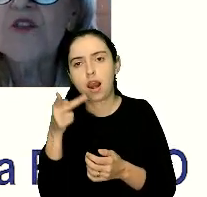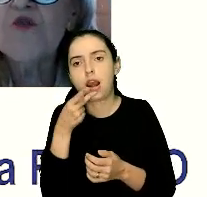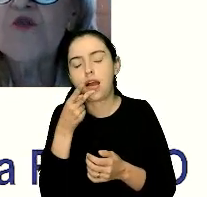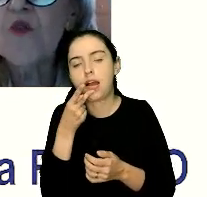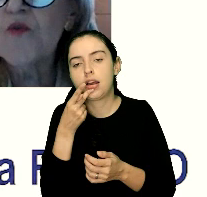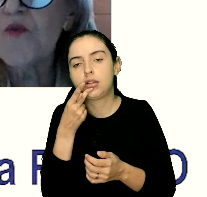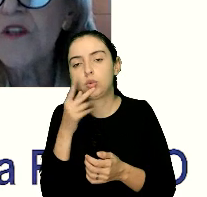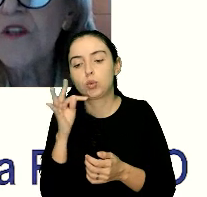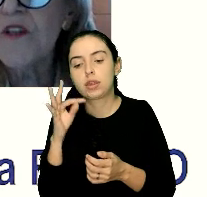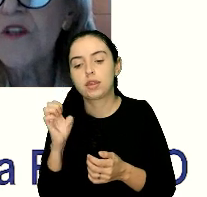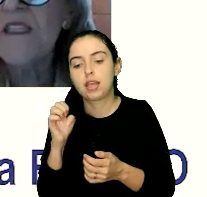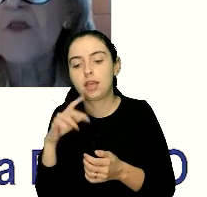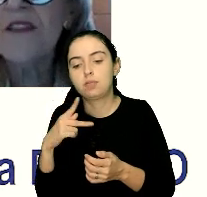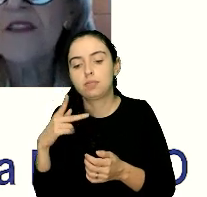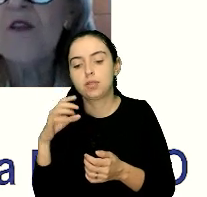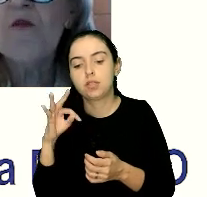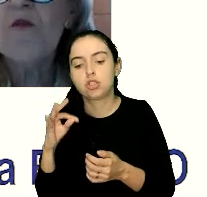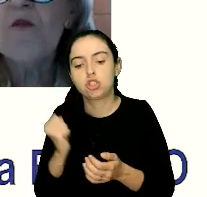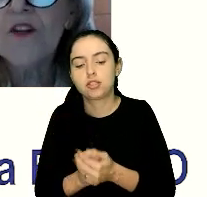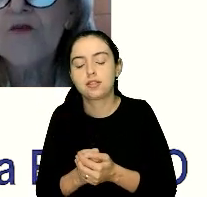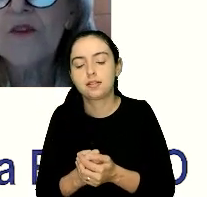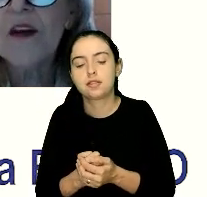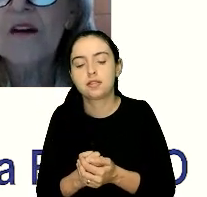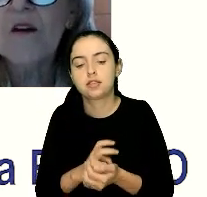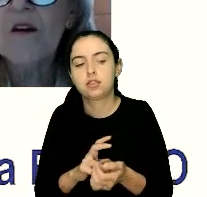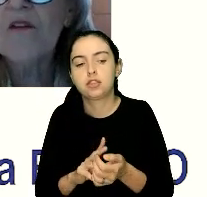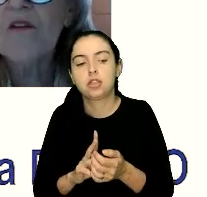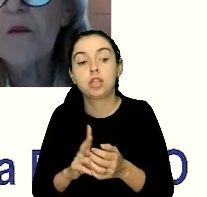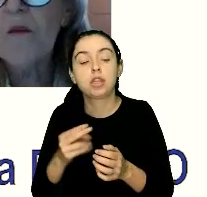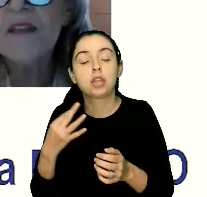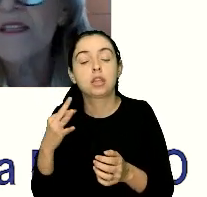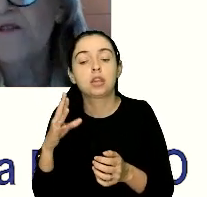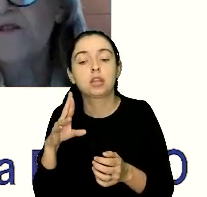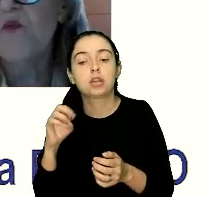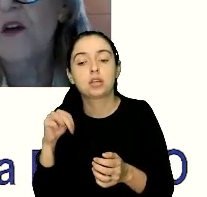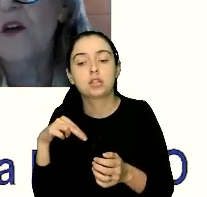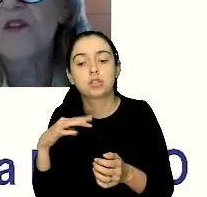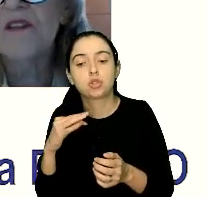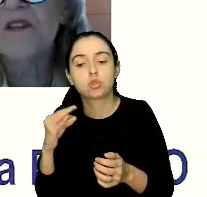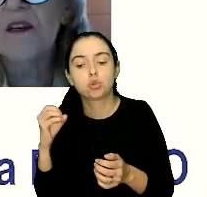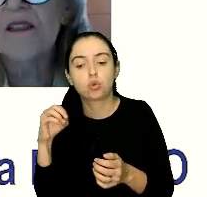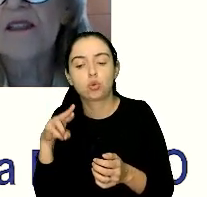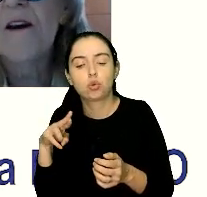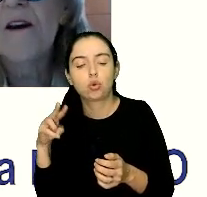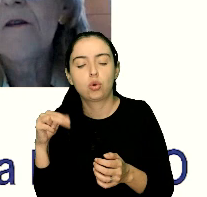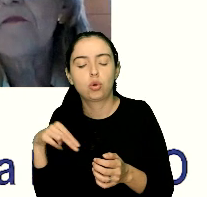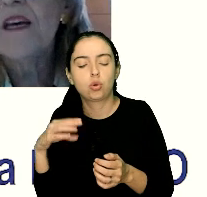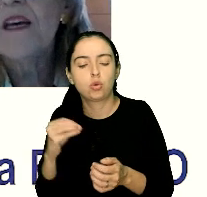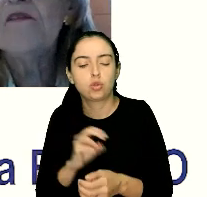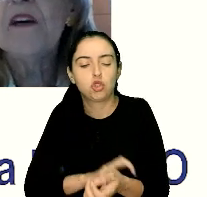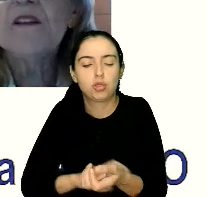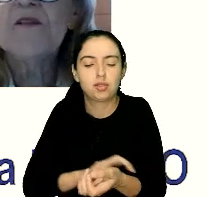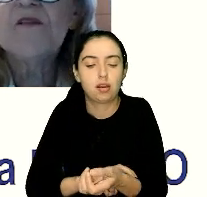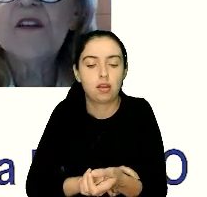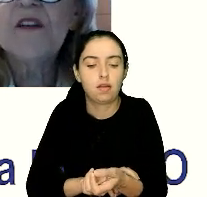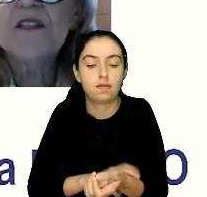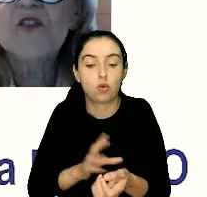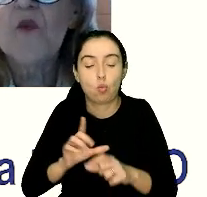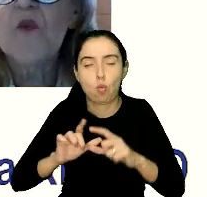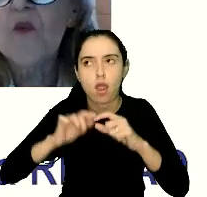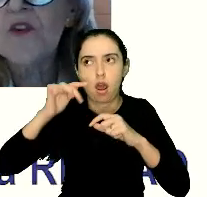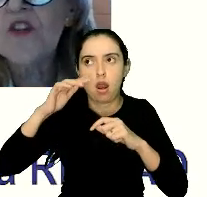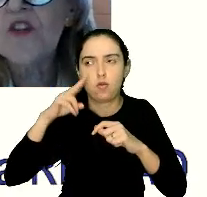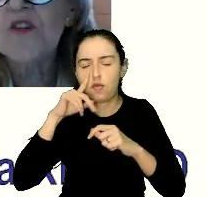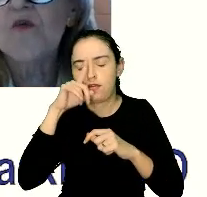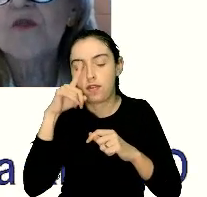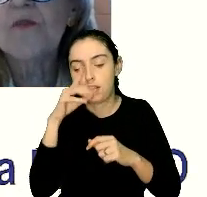TEPT, que é o transtorno de estresse pós-traumático, que é a forma mais grave do quadro de estresse, né? Ele vem da vivência